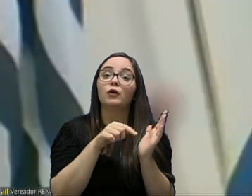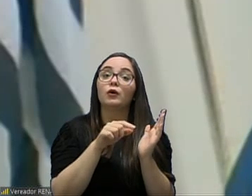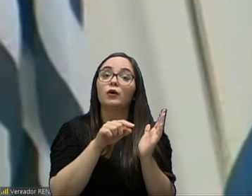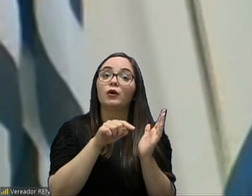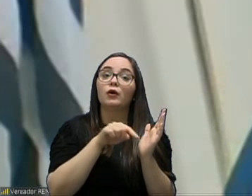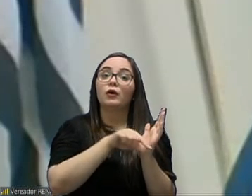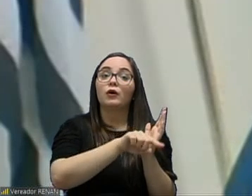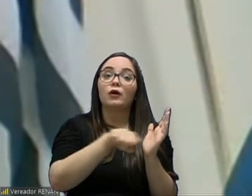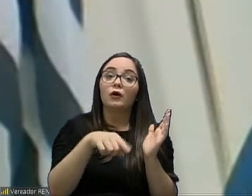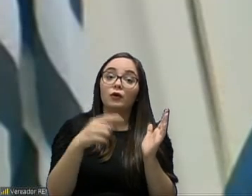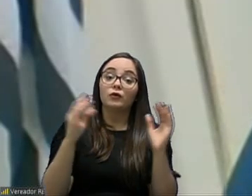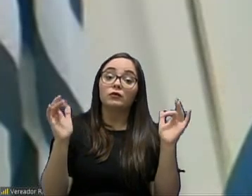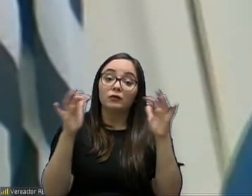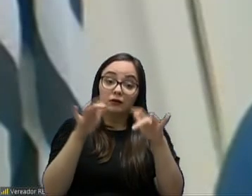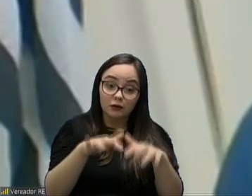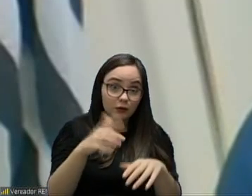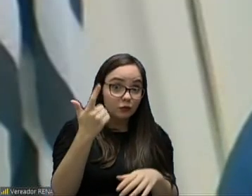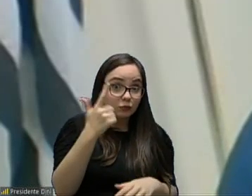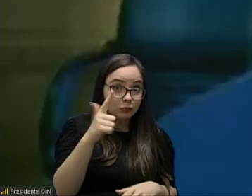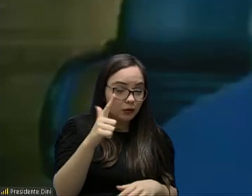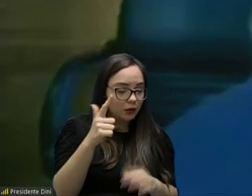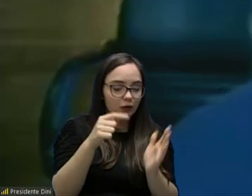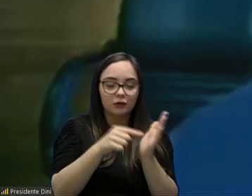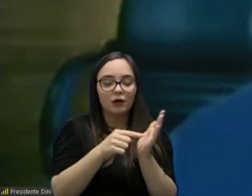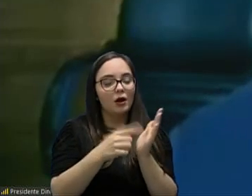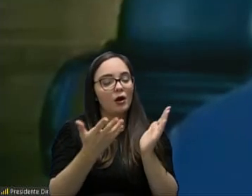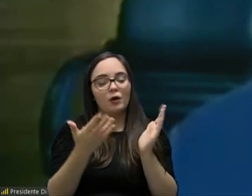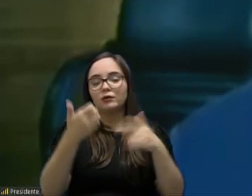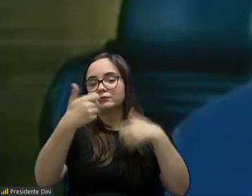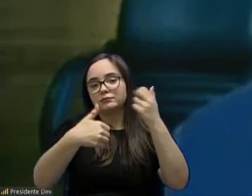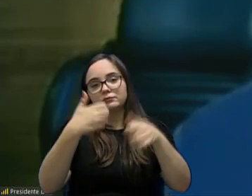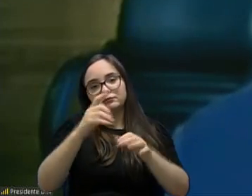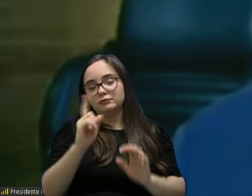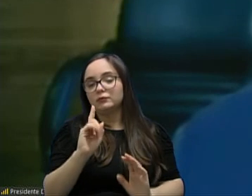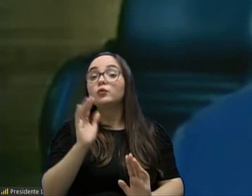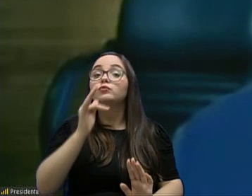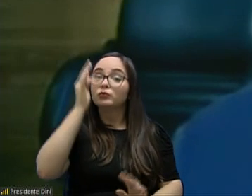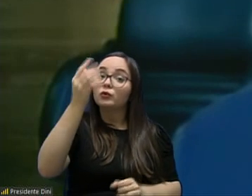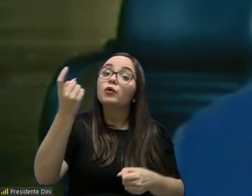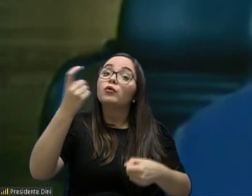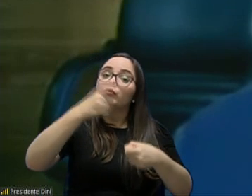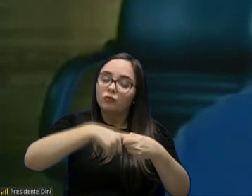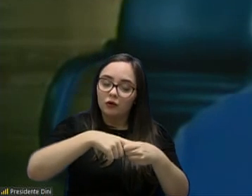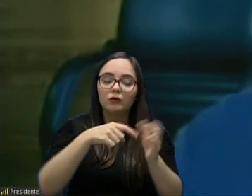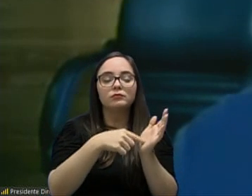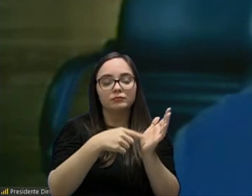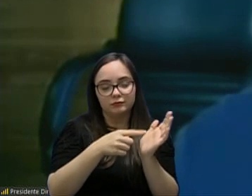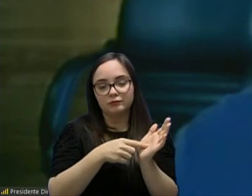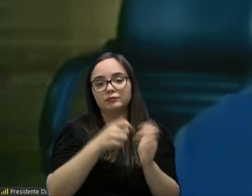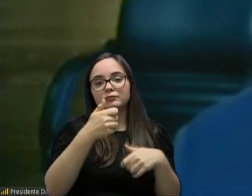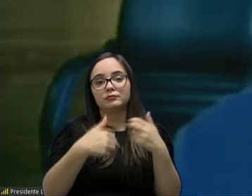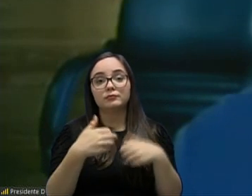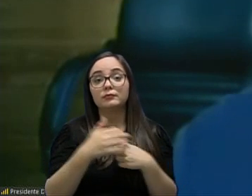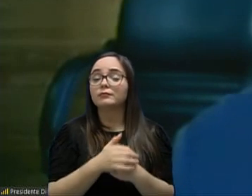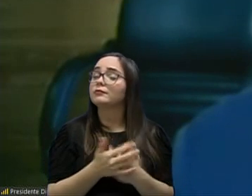enquanto não tiver sessão presidencial. Esse é meu pedido. Não tem condições, vereador. Não. Esse projeto vai ser pautado até